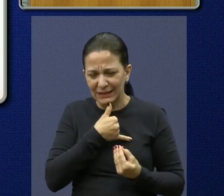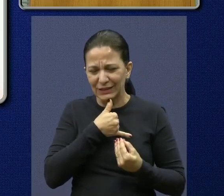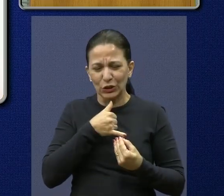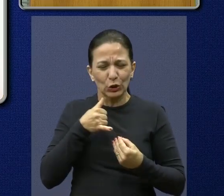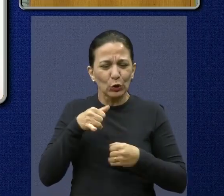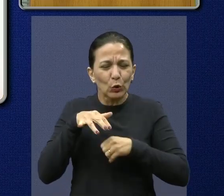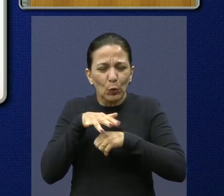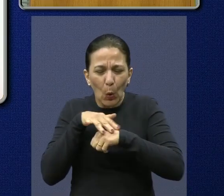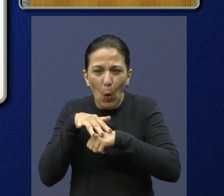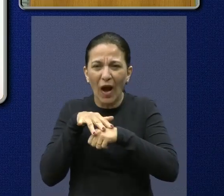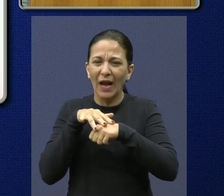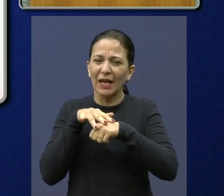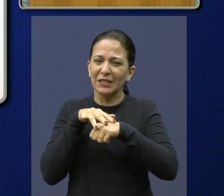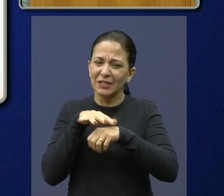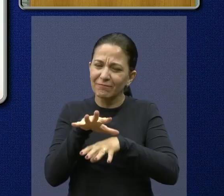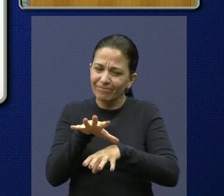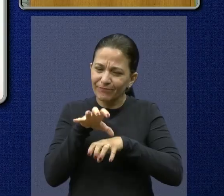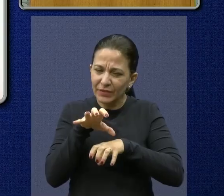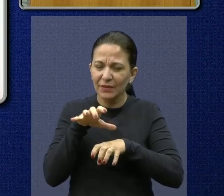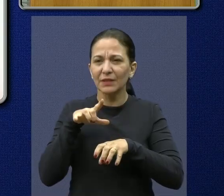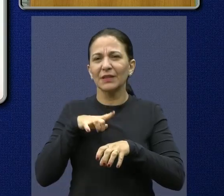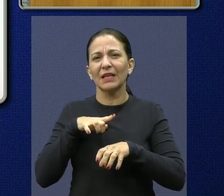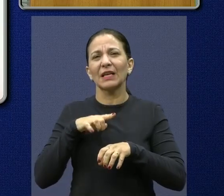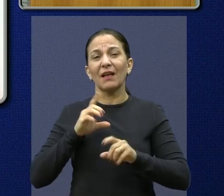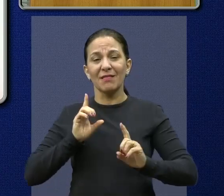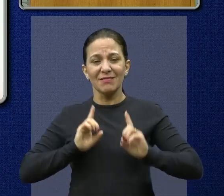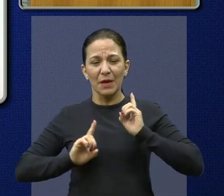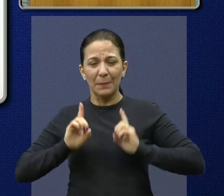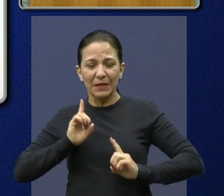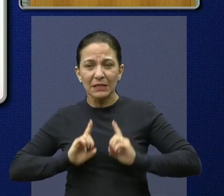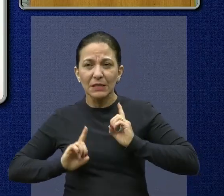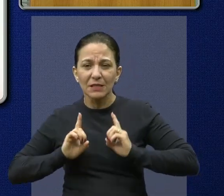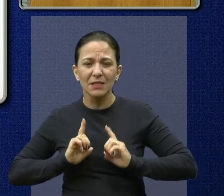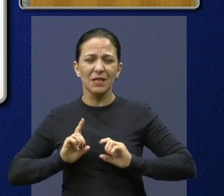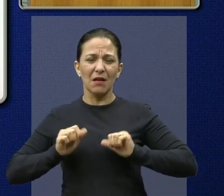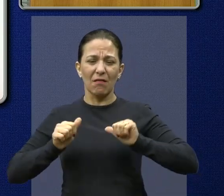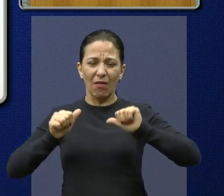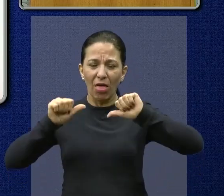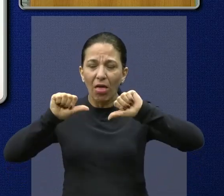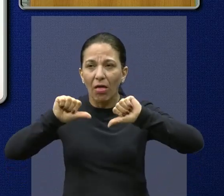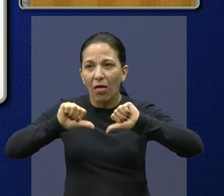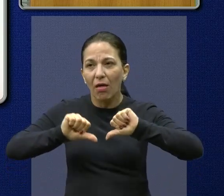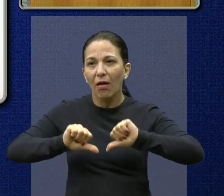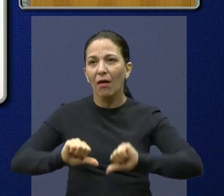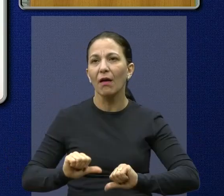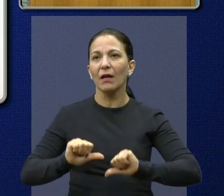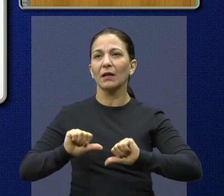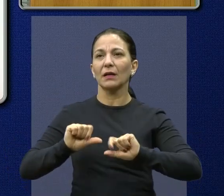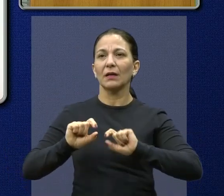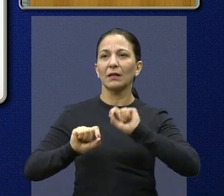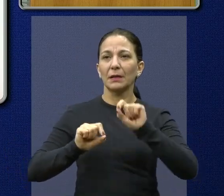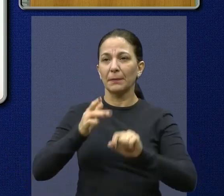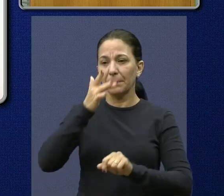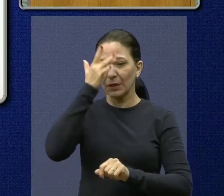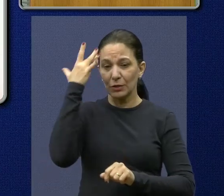doente. Para essa pessoa cair em depressão profunda, por isso que também tem um alto índice de suicídio, né? É